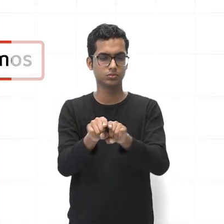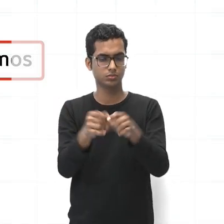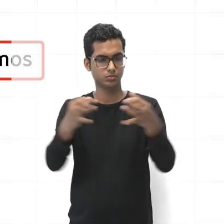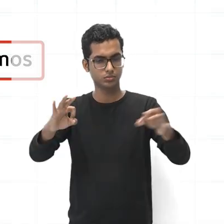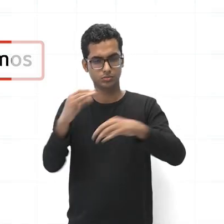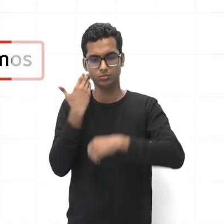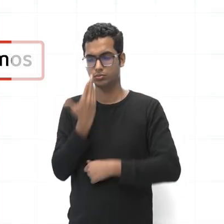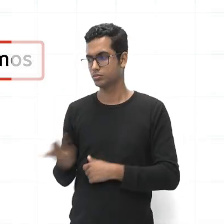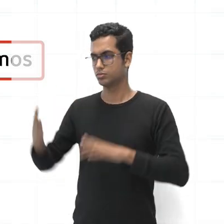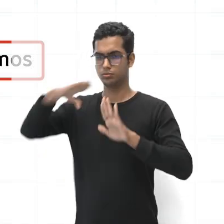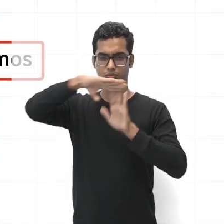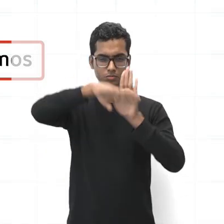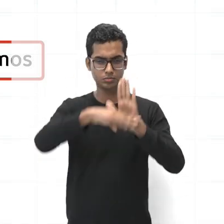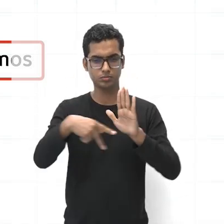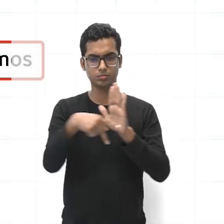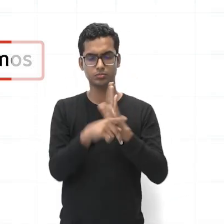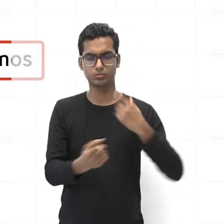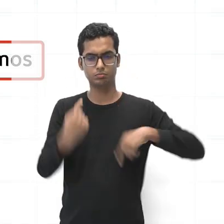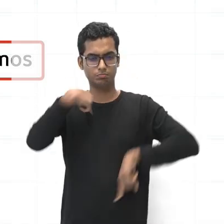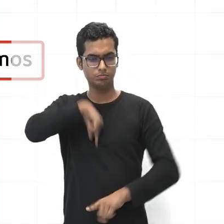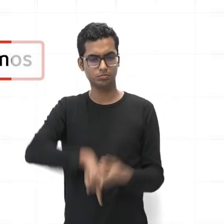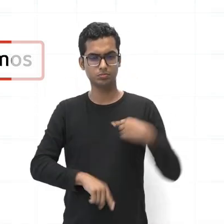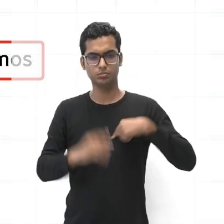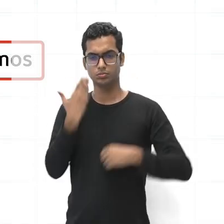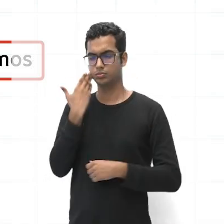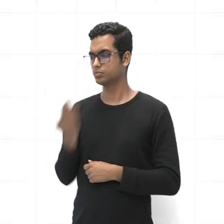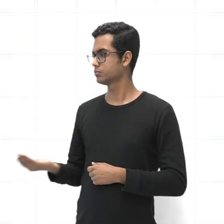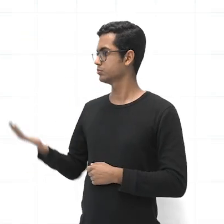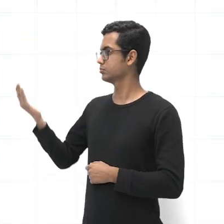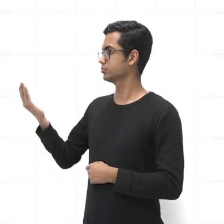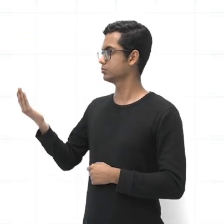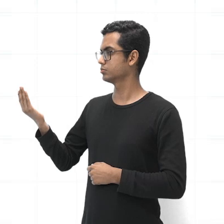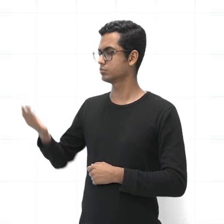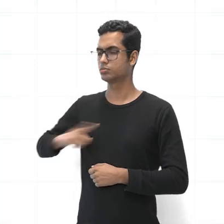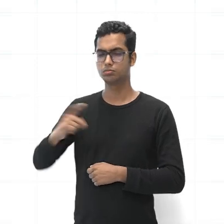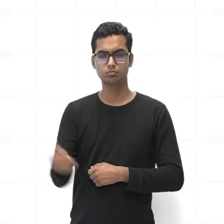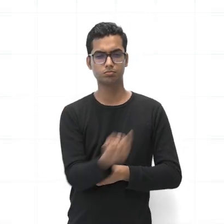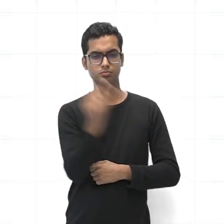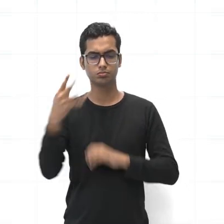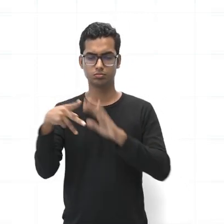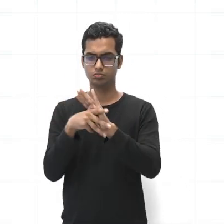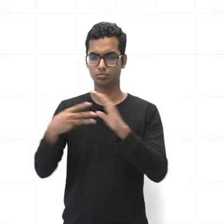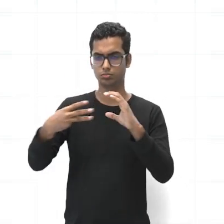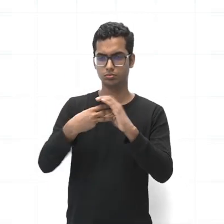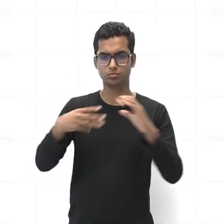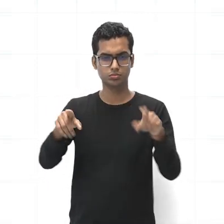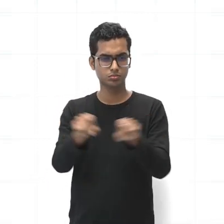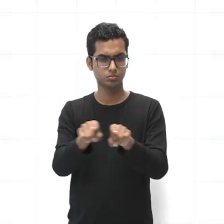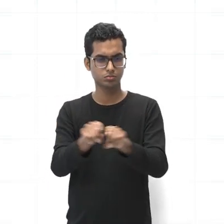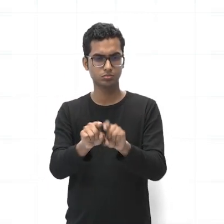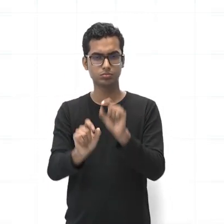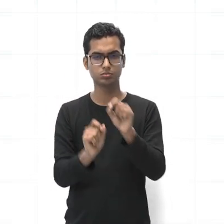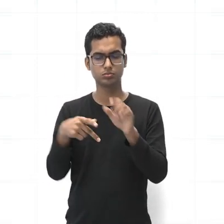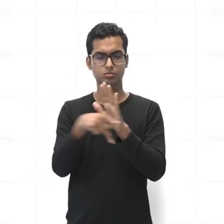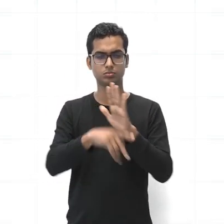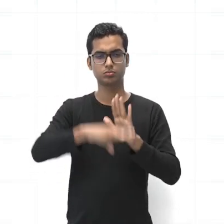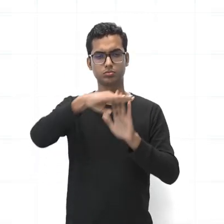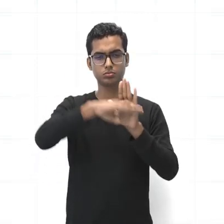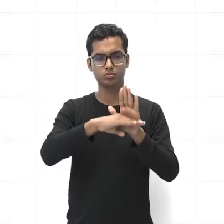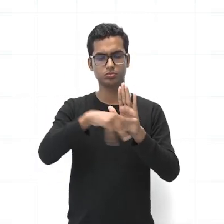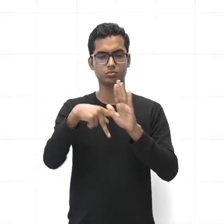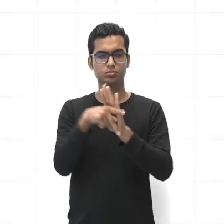a classificação dos organismos de modo com o número de células, nós vamos ter o quê? Os